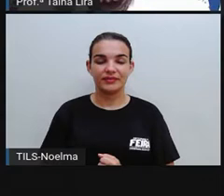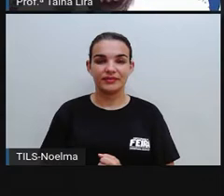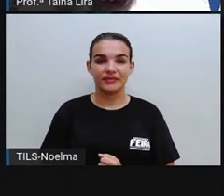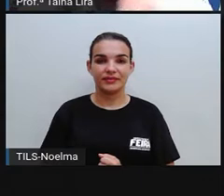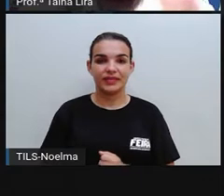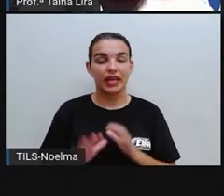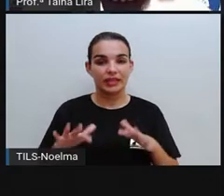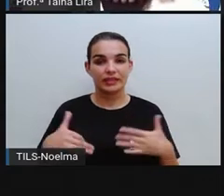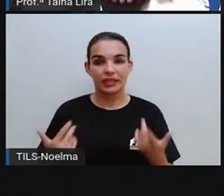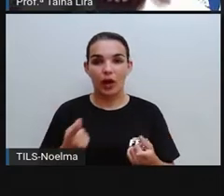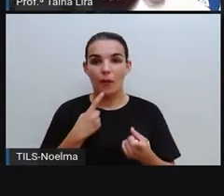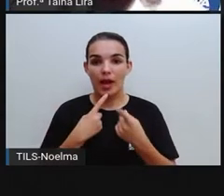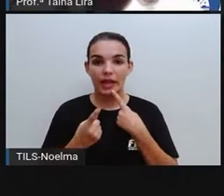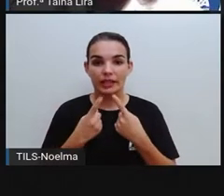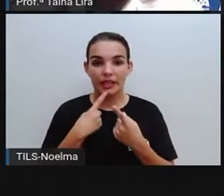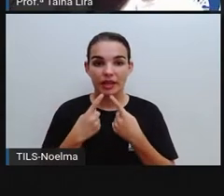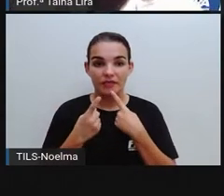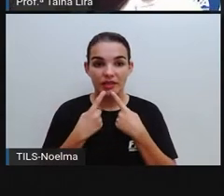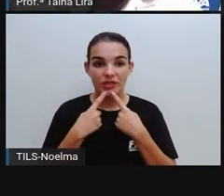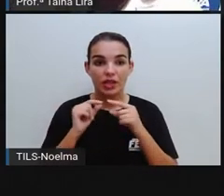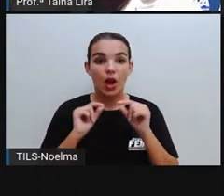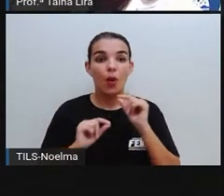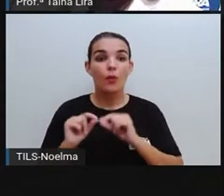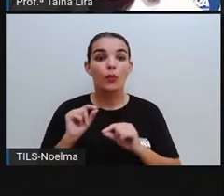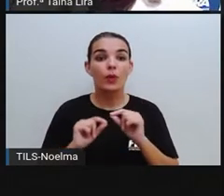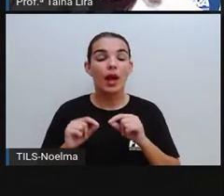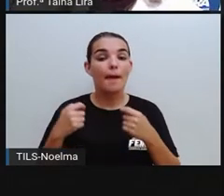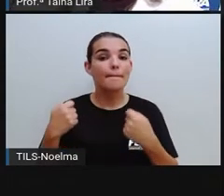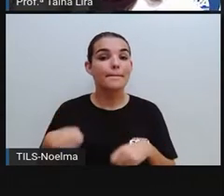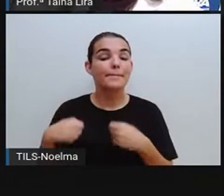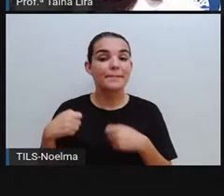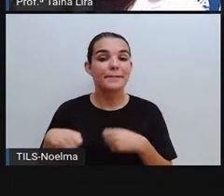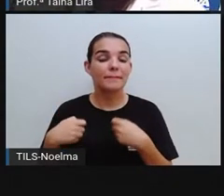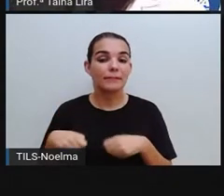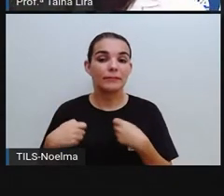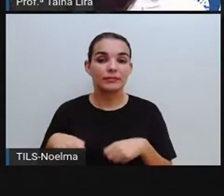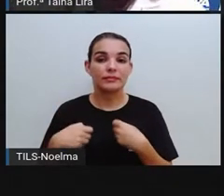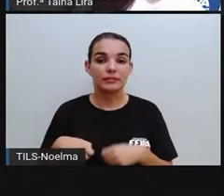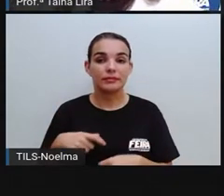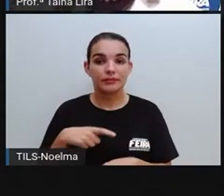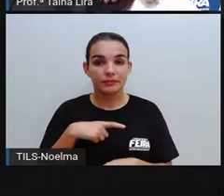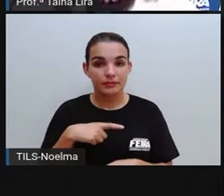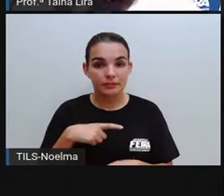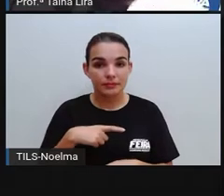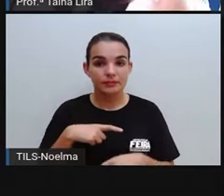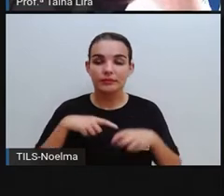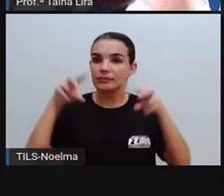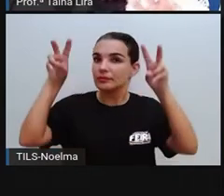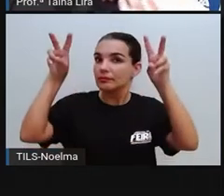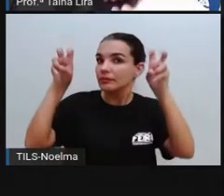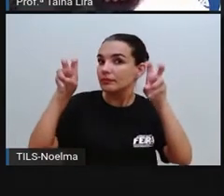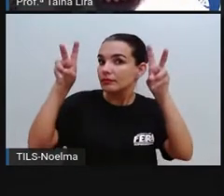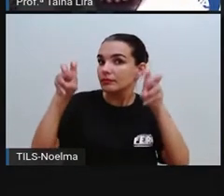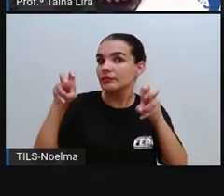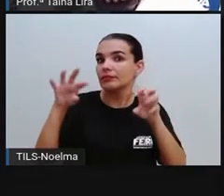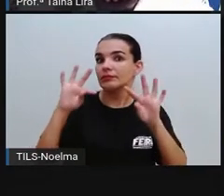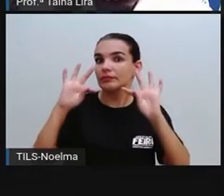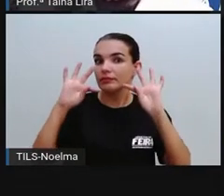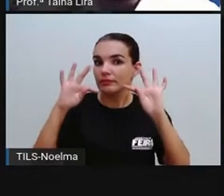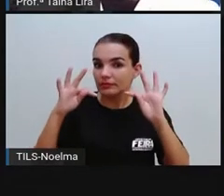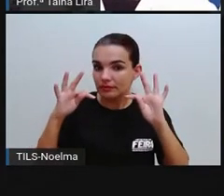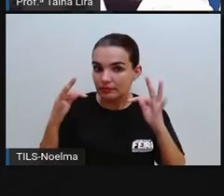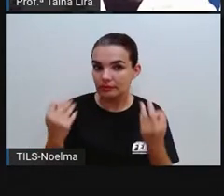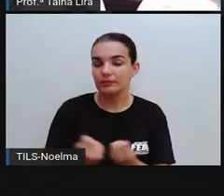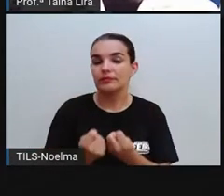é uma entrevista que ela tem ali, né, um tema definido, ela tem um objetivo, né,